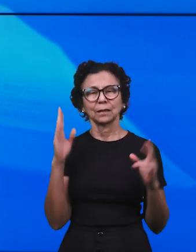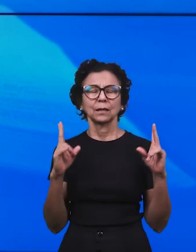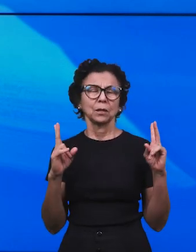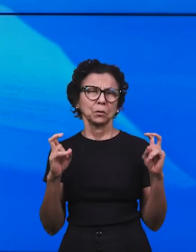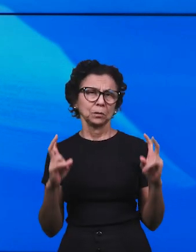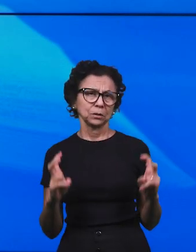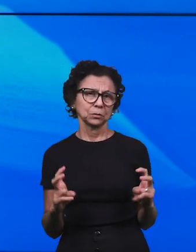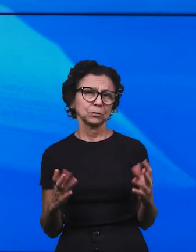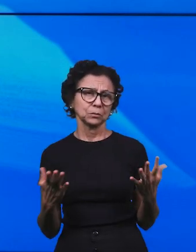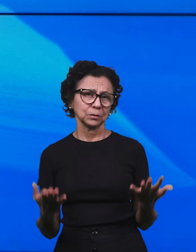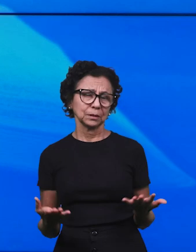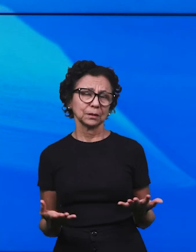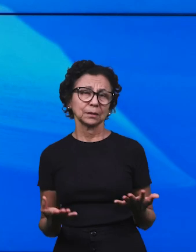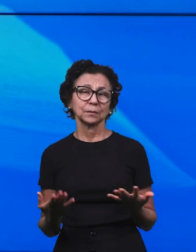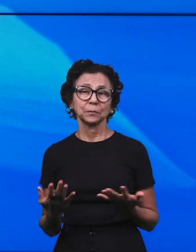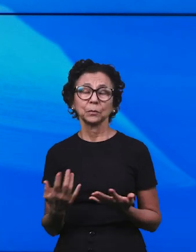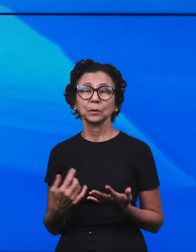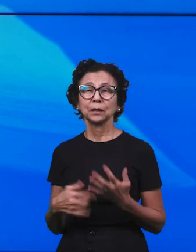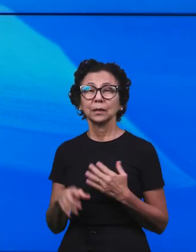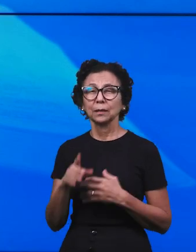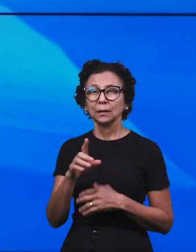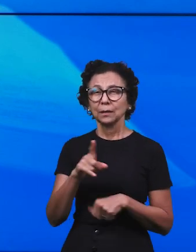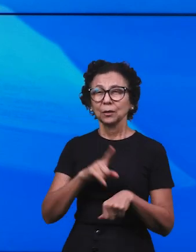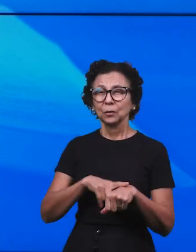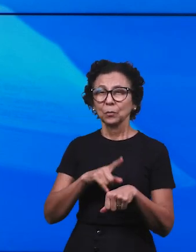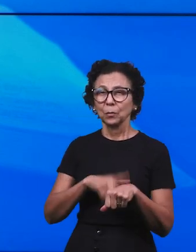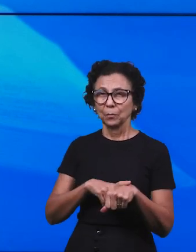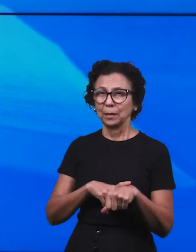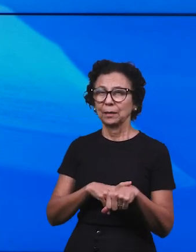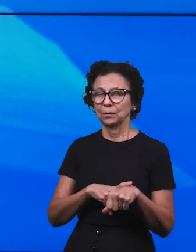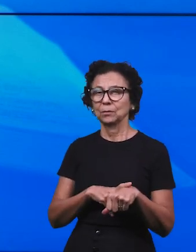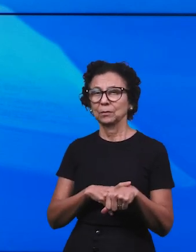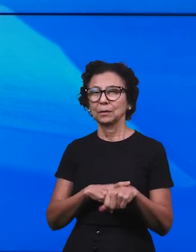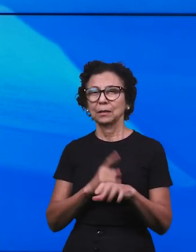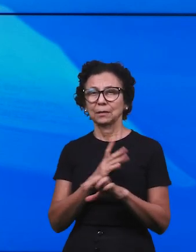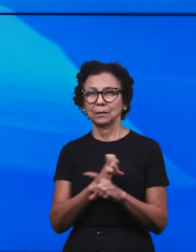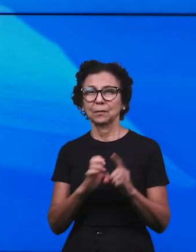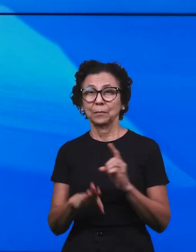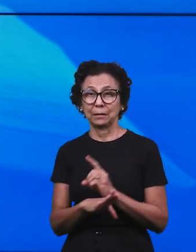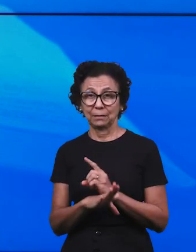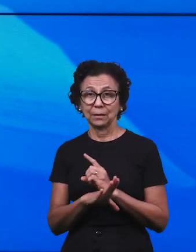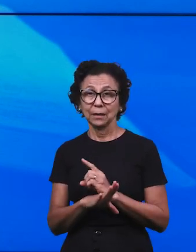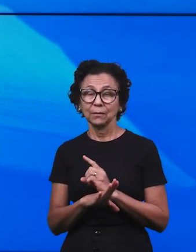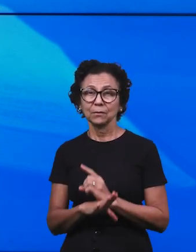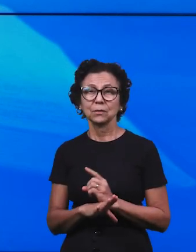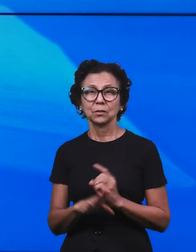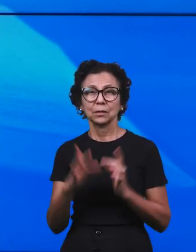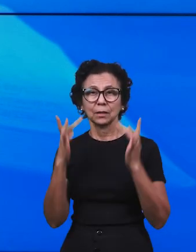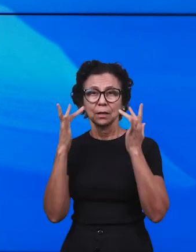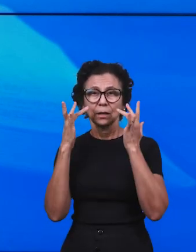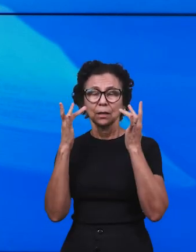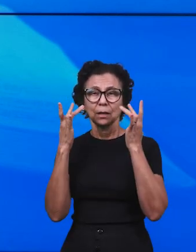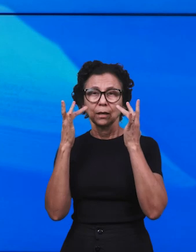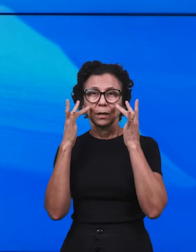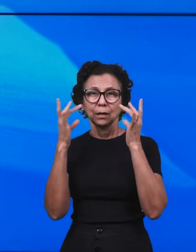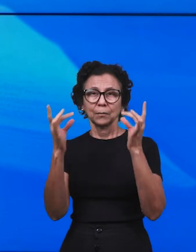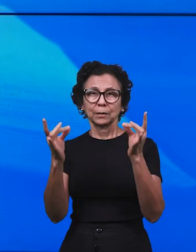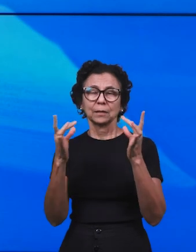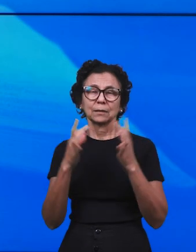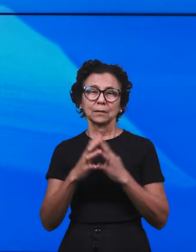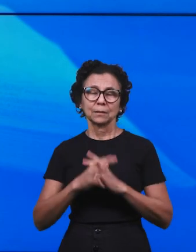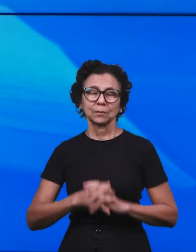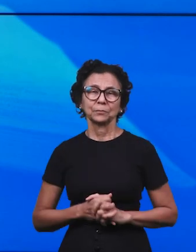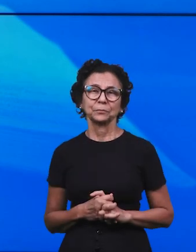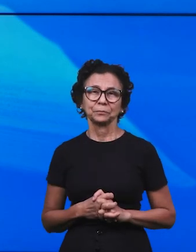no momento da Escola Bíblica, você já possa estar bem a par do assunto, né, da Escola Bíblica. Vamos então à